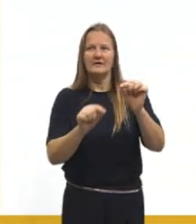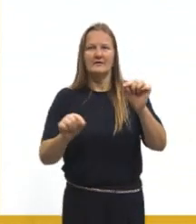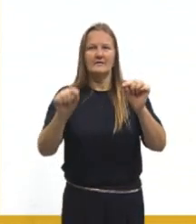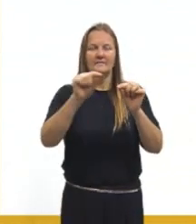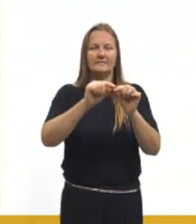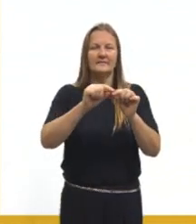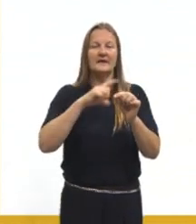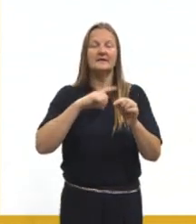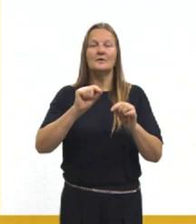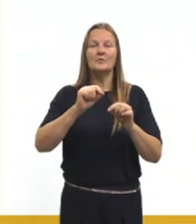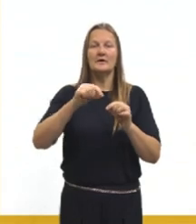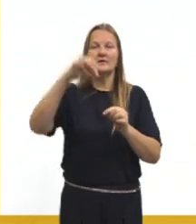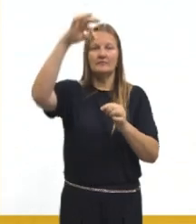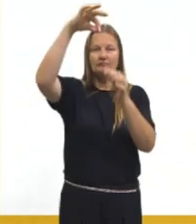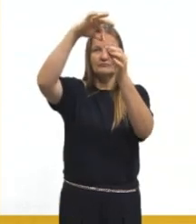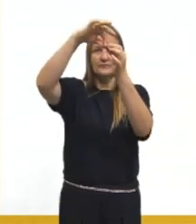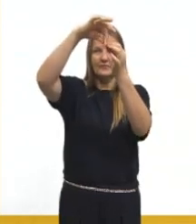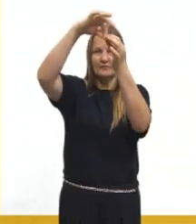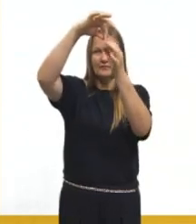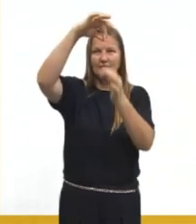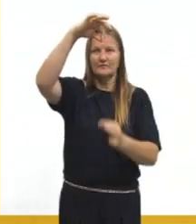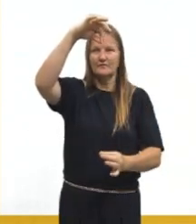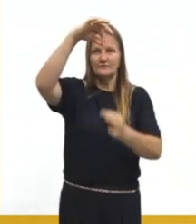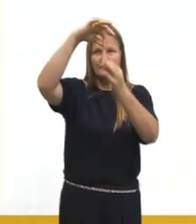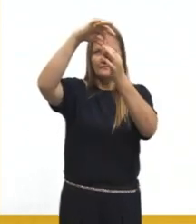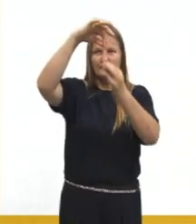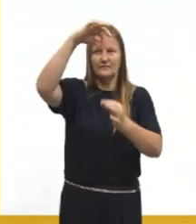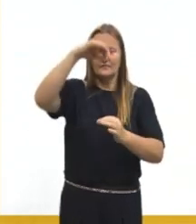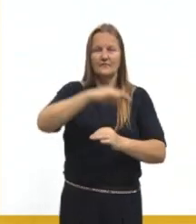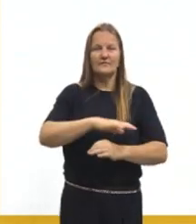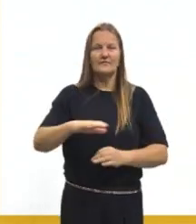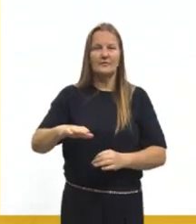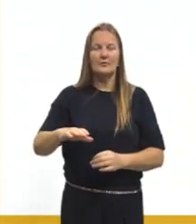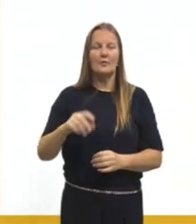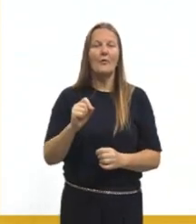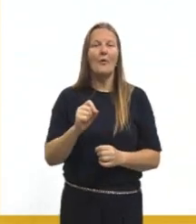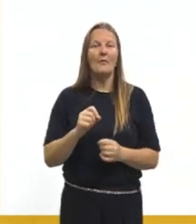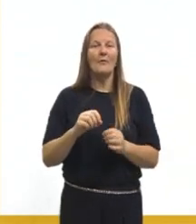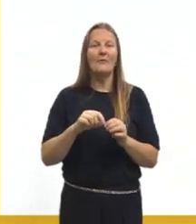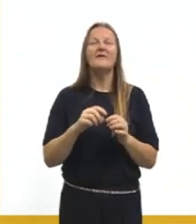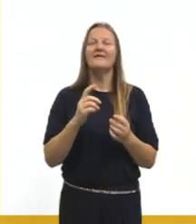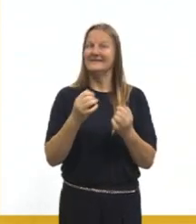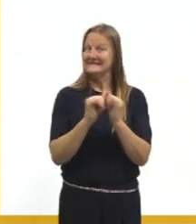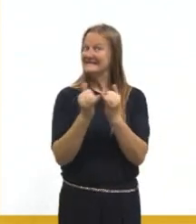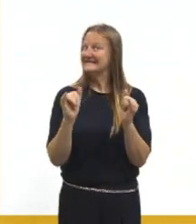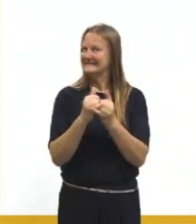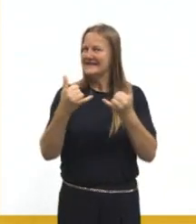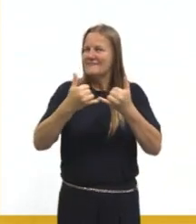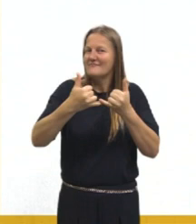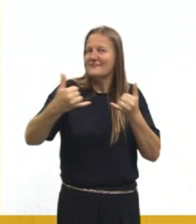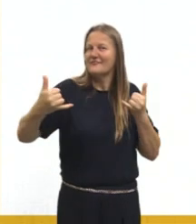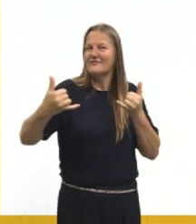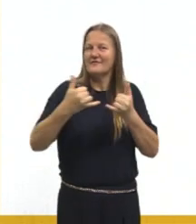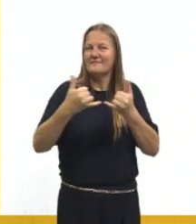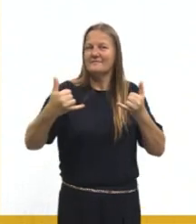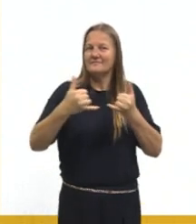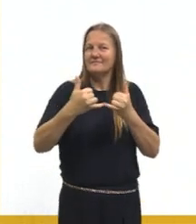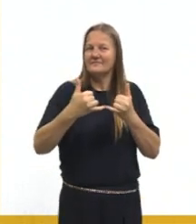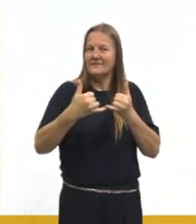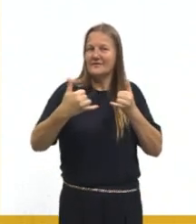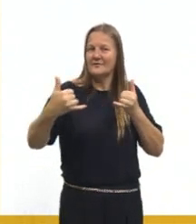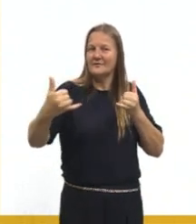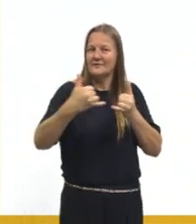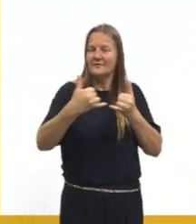passando corrente elétrica tá e a gente resolvia né Essa questão resolve essa questão de uma forma muito simples